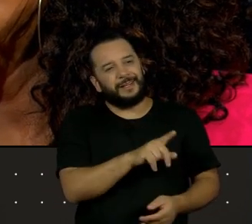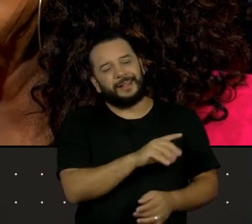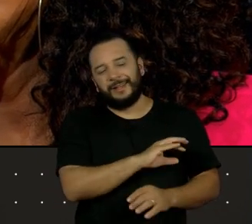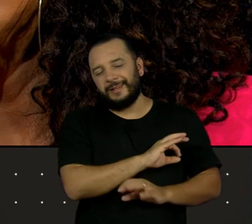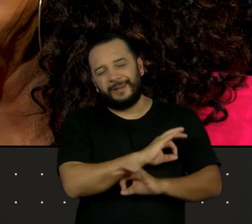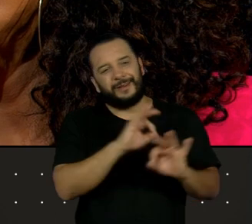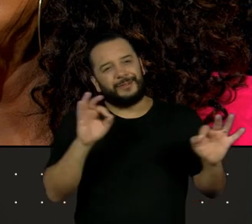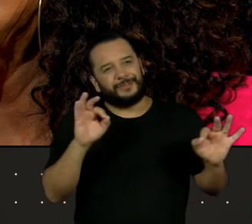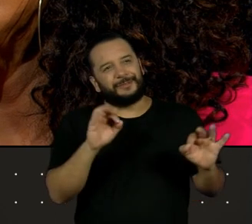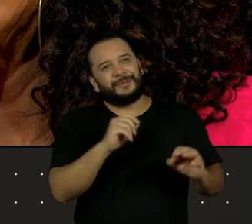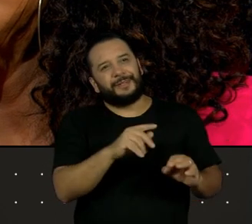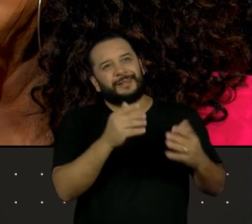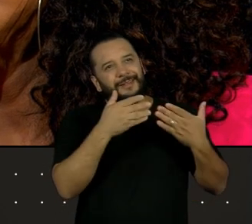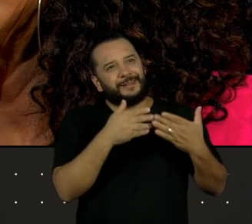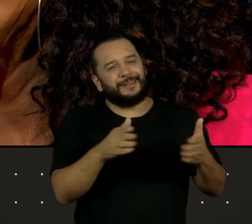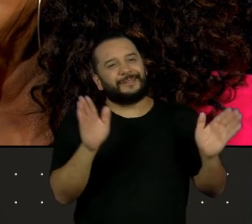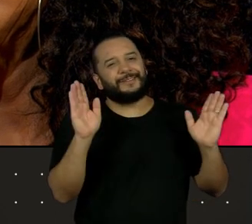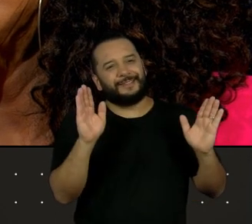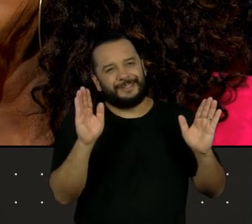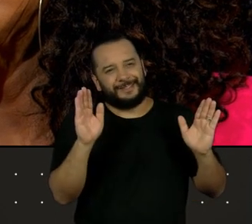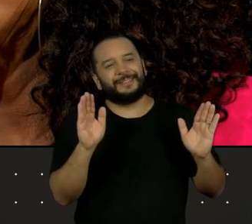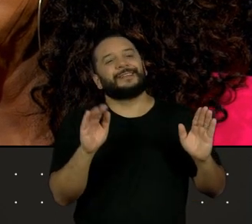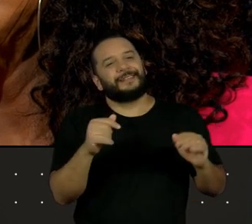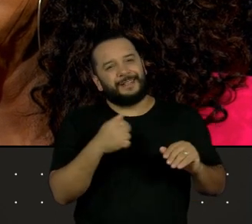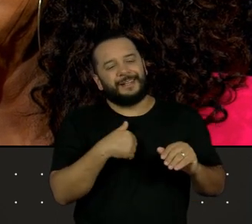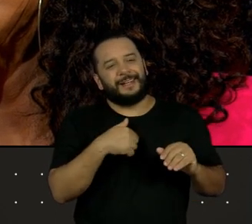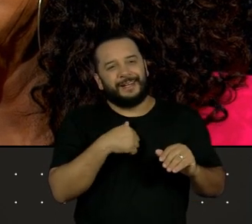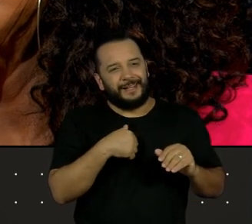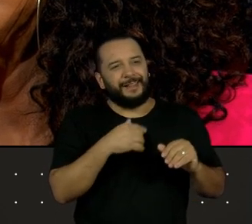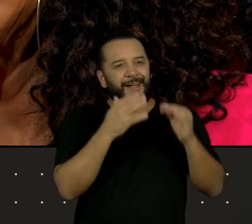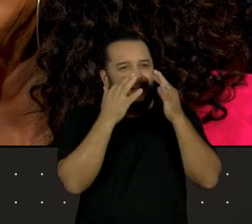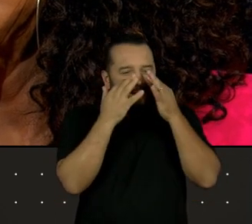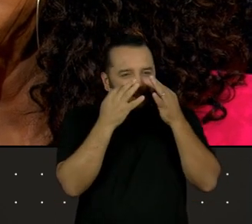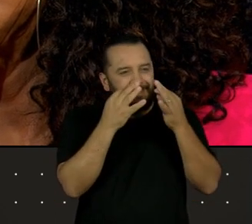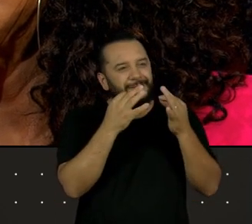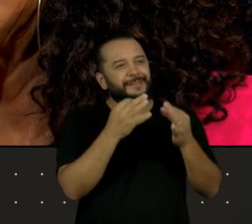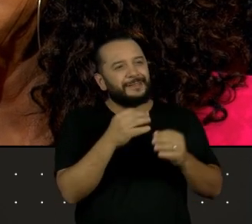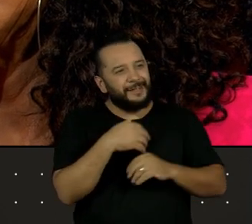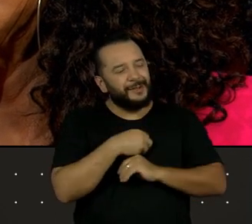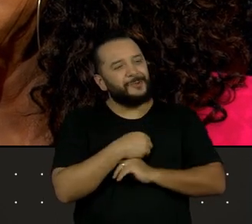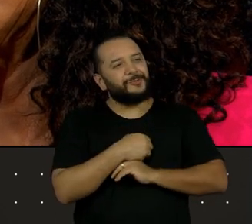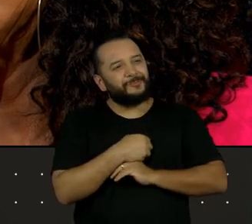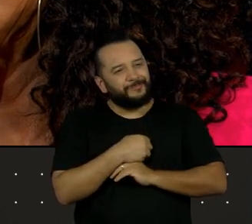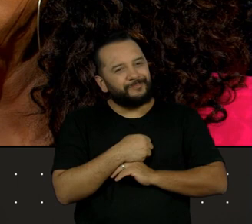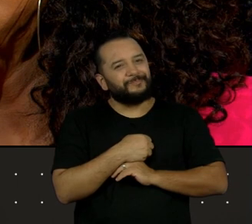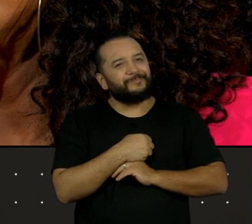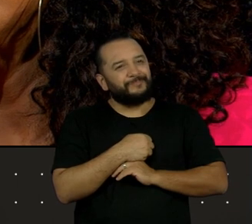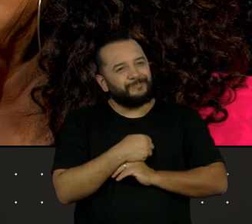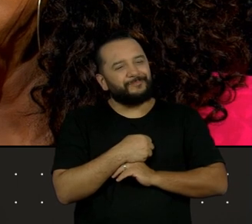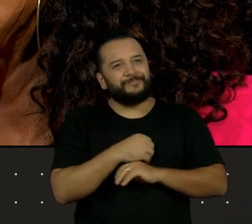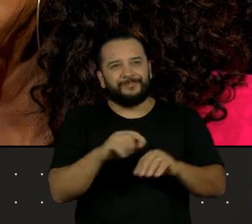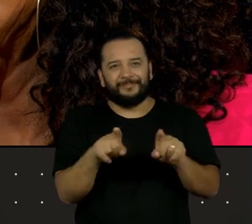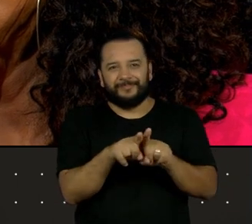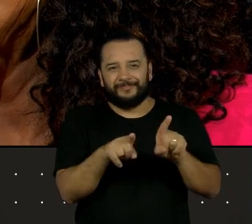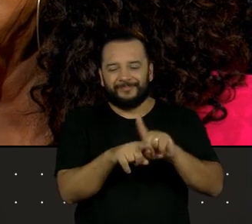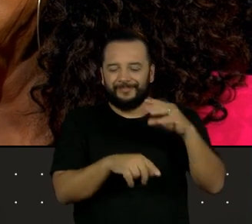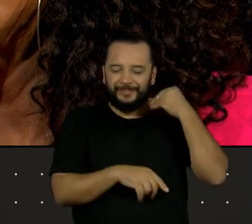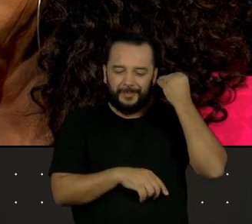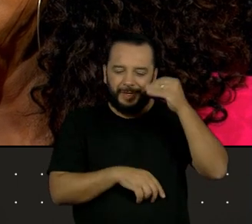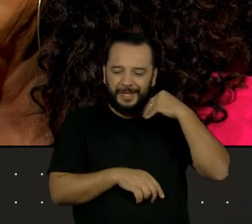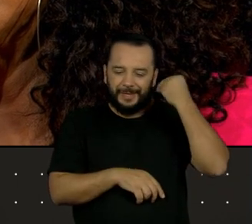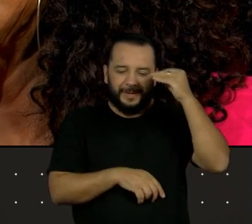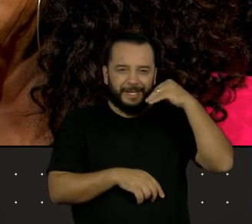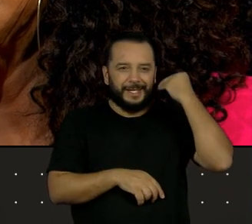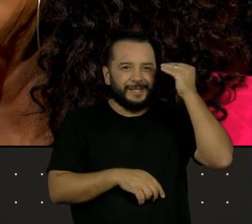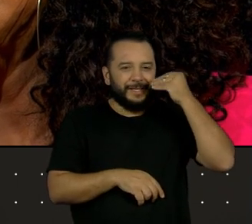porque é uma pessoa aberta ela escuta ela ela também Experimenta não